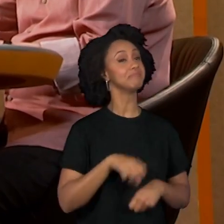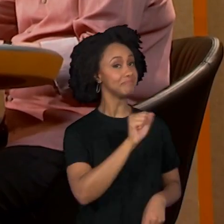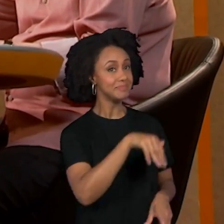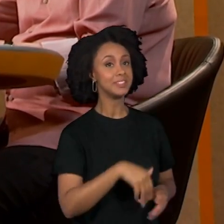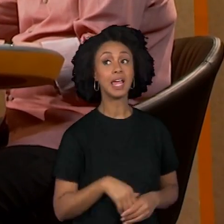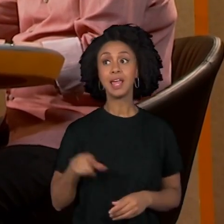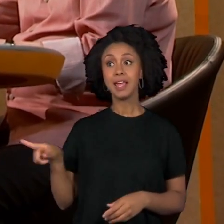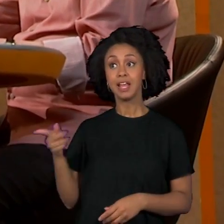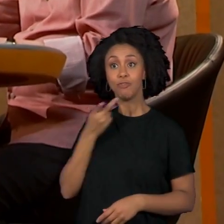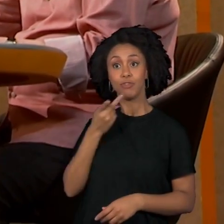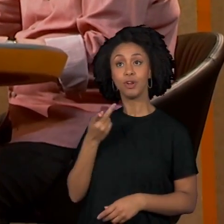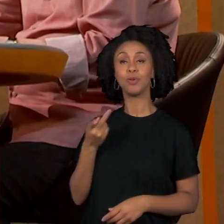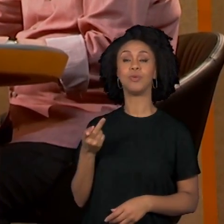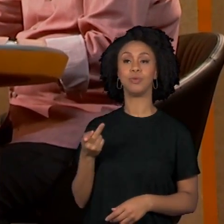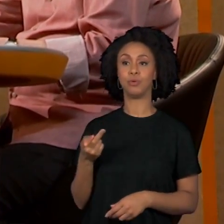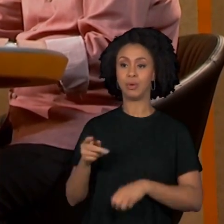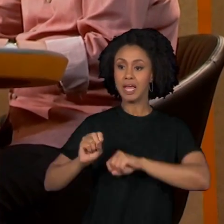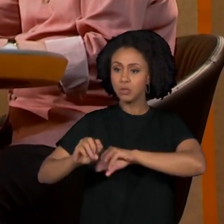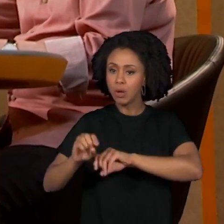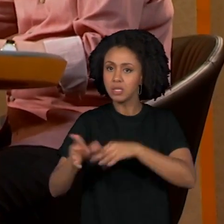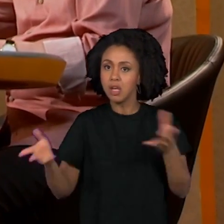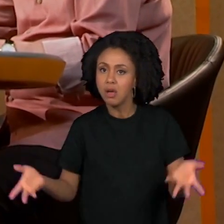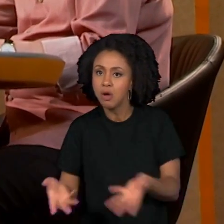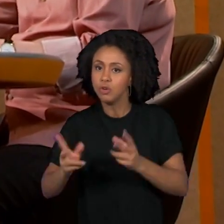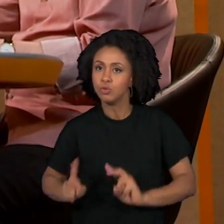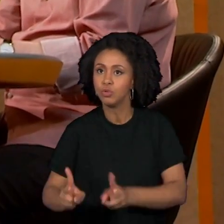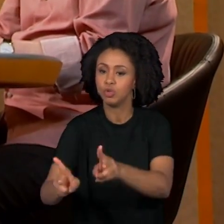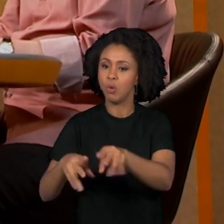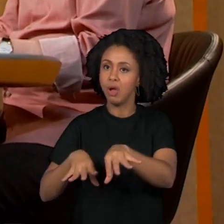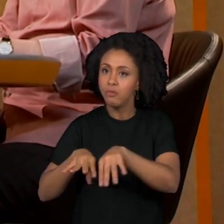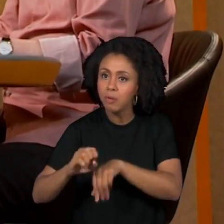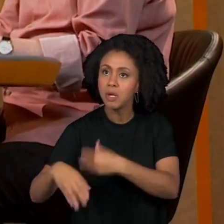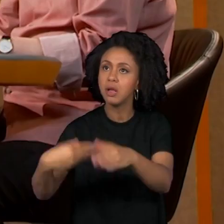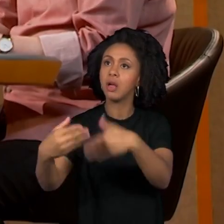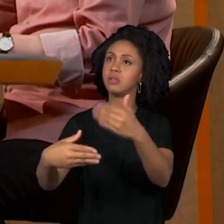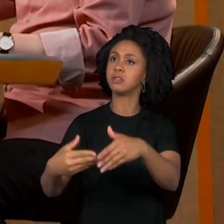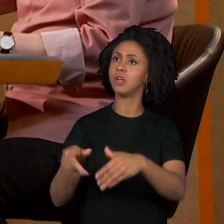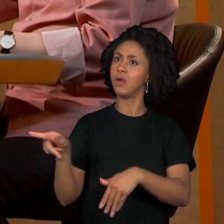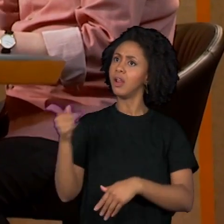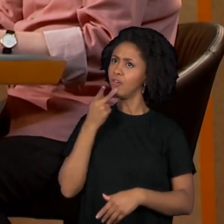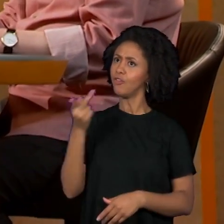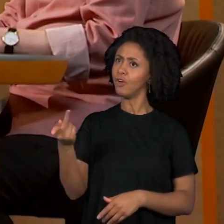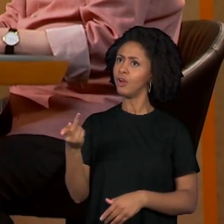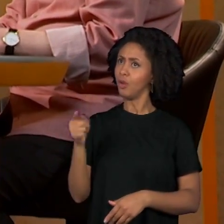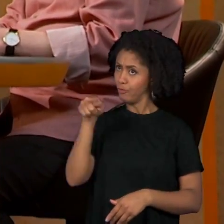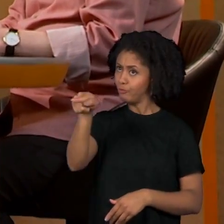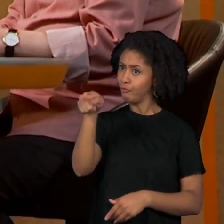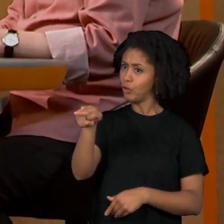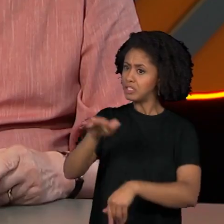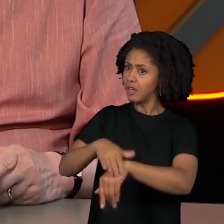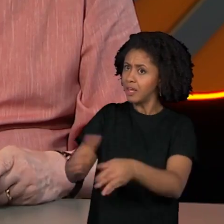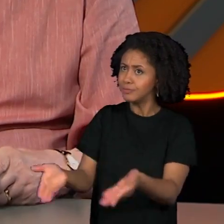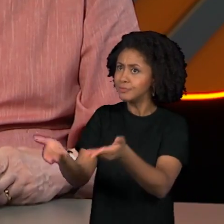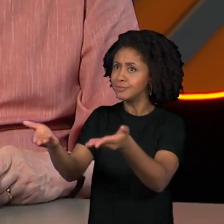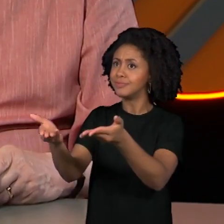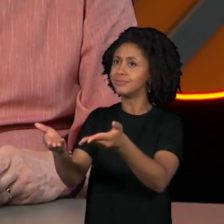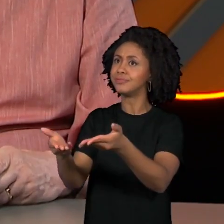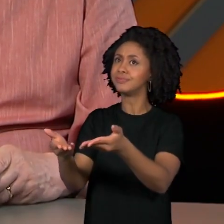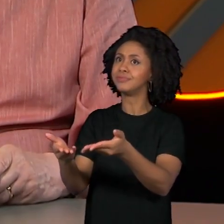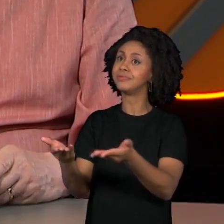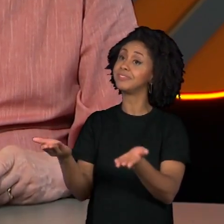o incentivo à educação, à continuidade dos estudos dele, ele deve a você. A